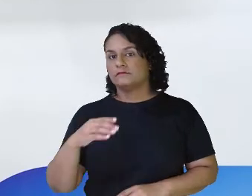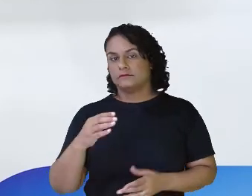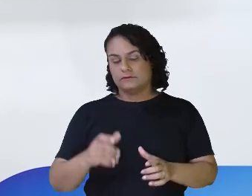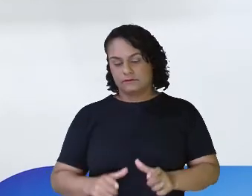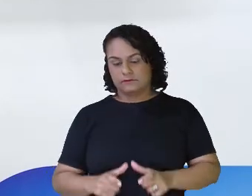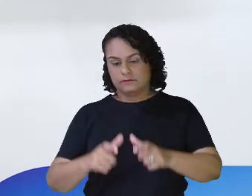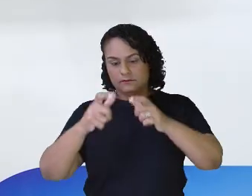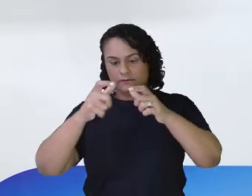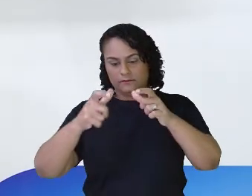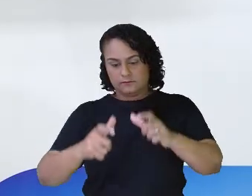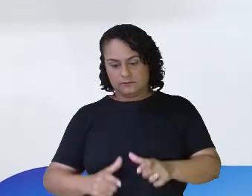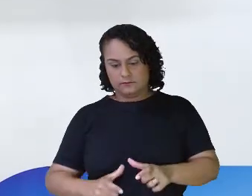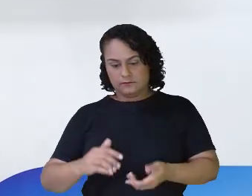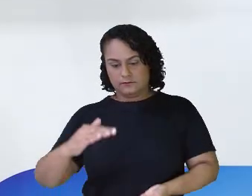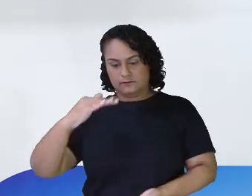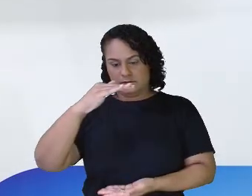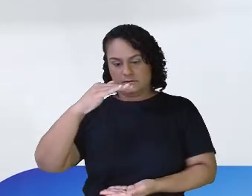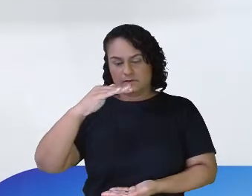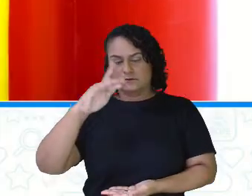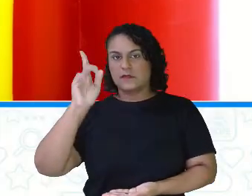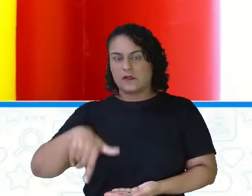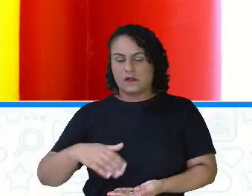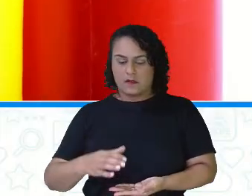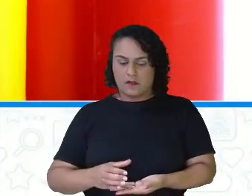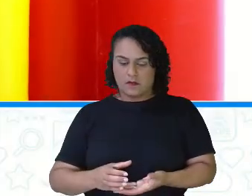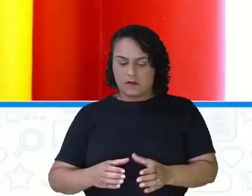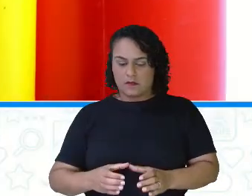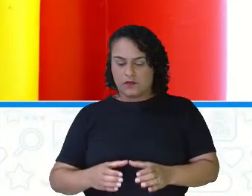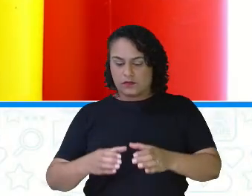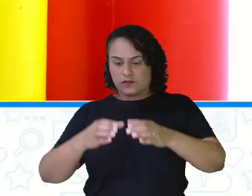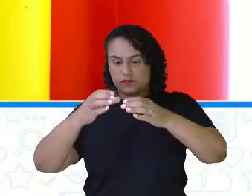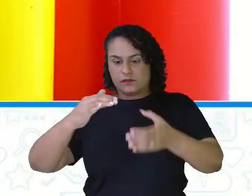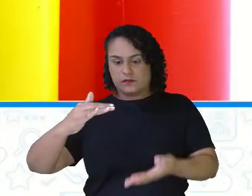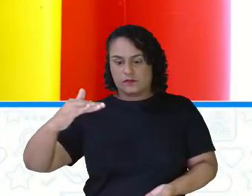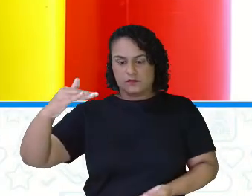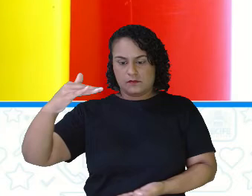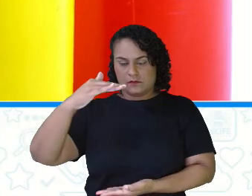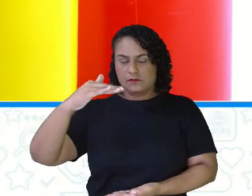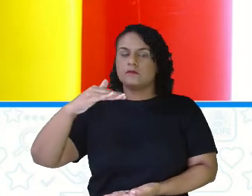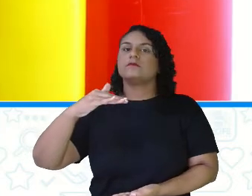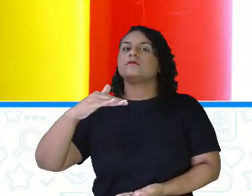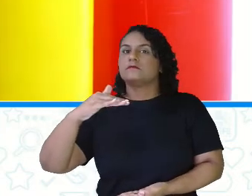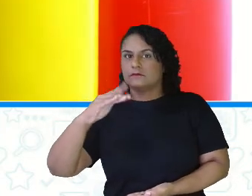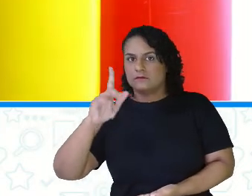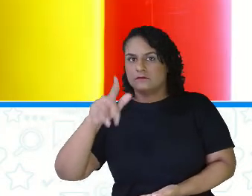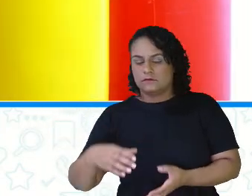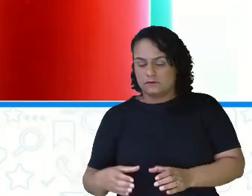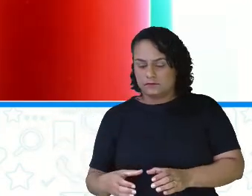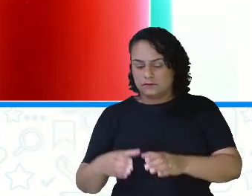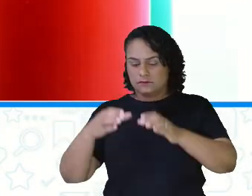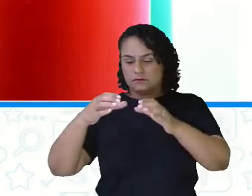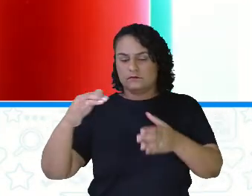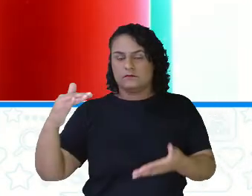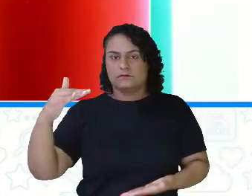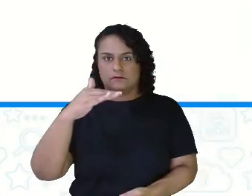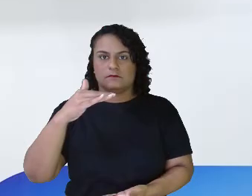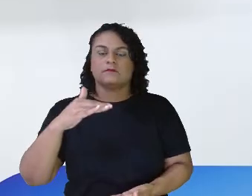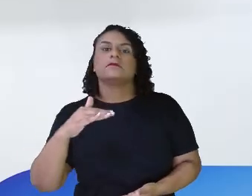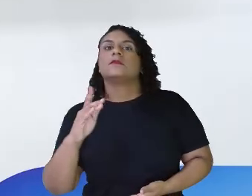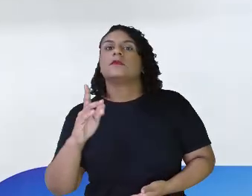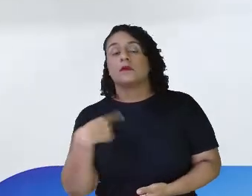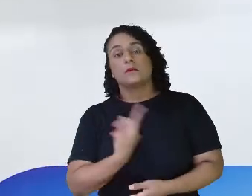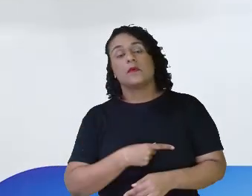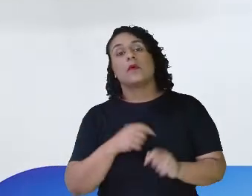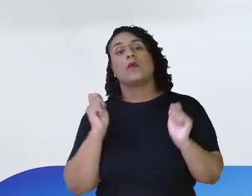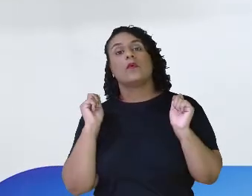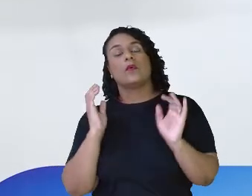Cilindro, que a gente pode, que é um corpo arredondado, tá? Não é poliedro, corpo arredondado. E a gente